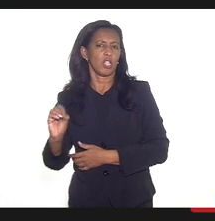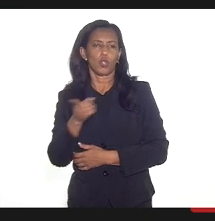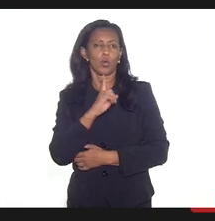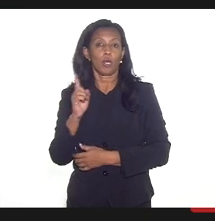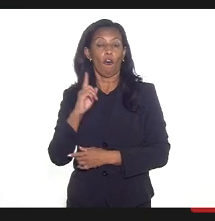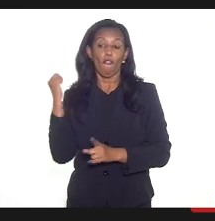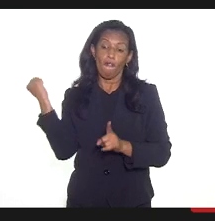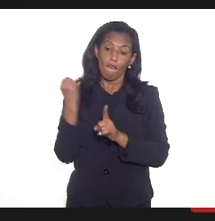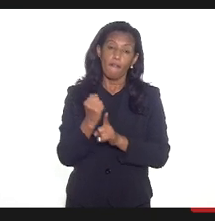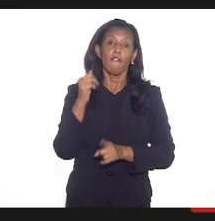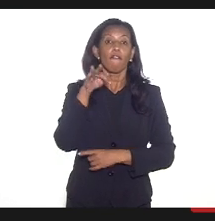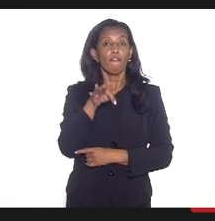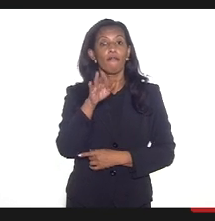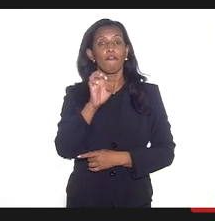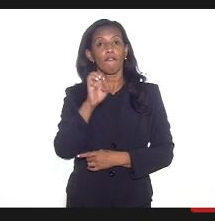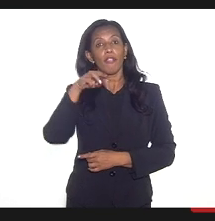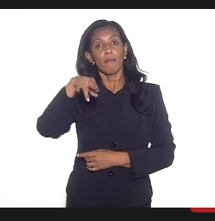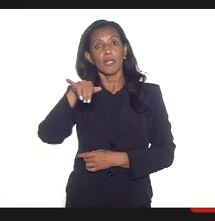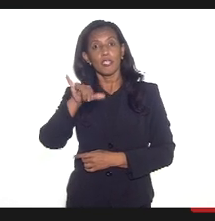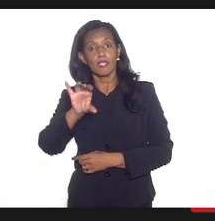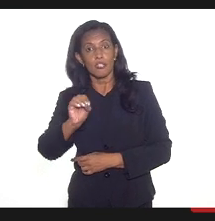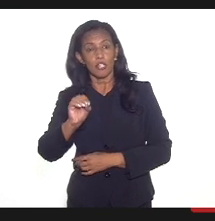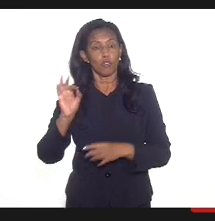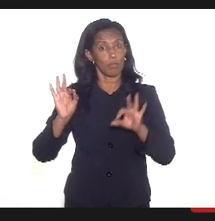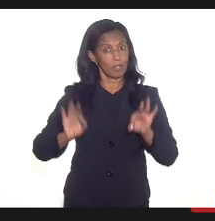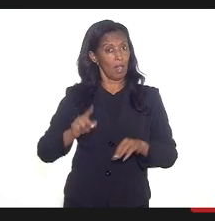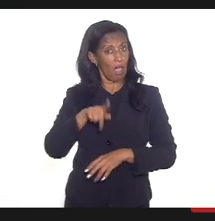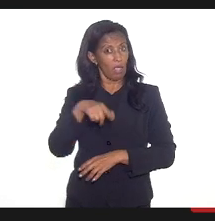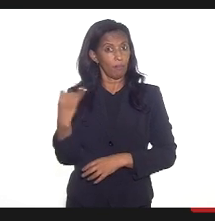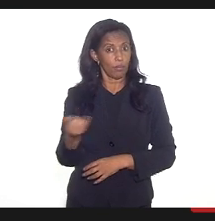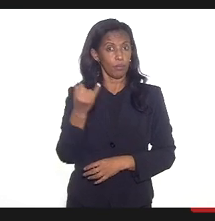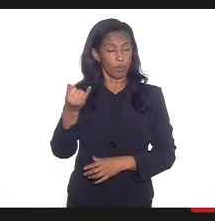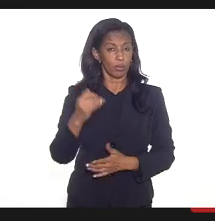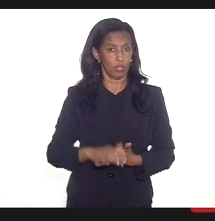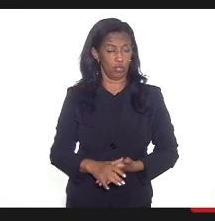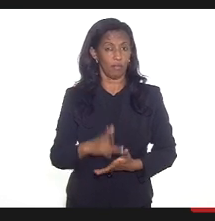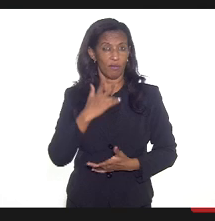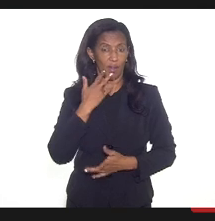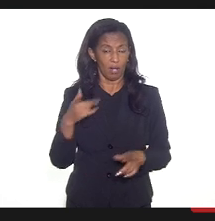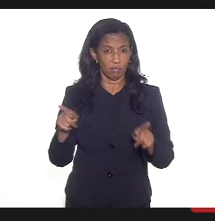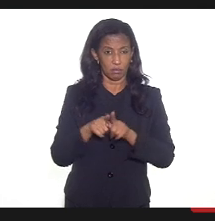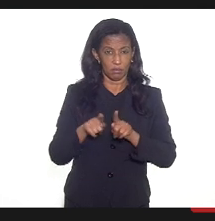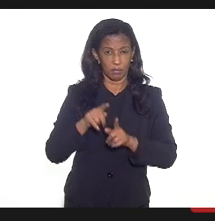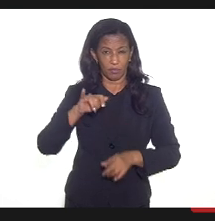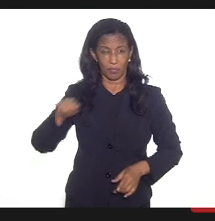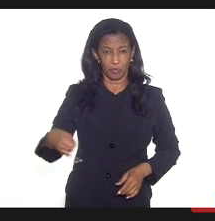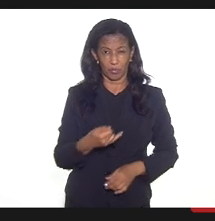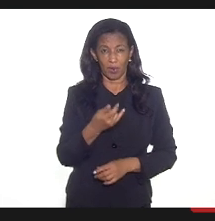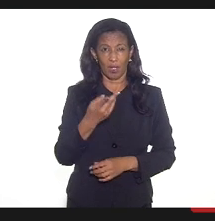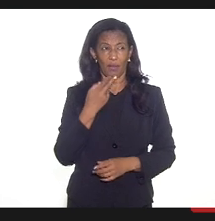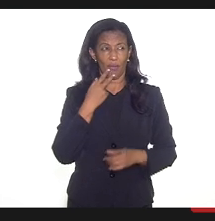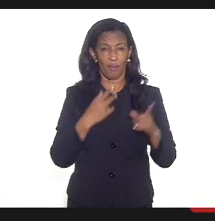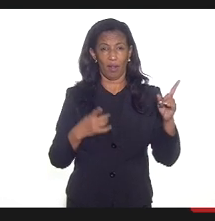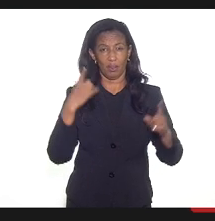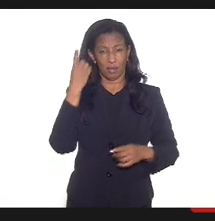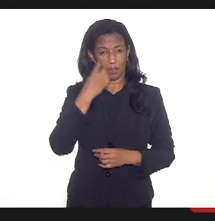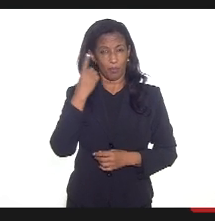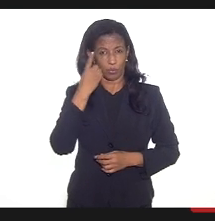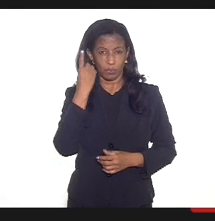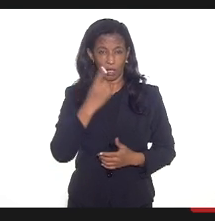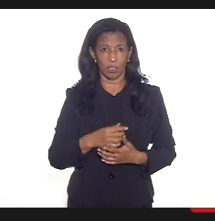muito importante. Dito isso, eu quero aproveitar a fala da